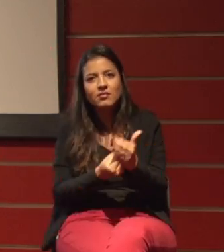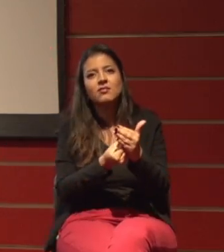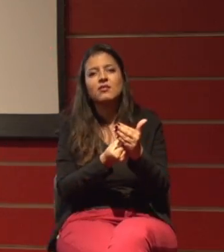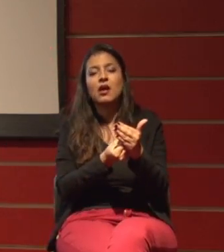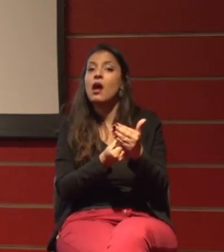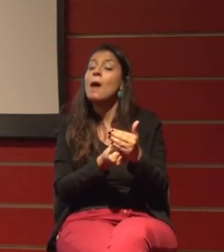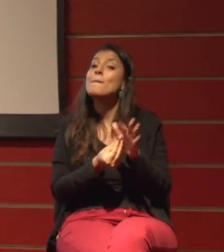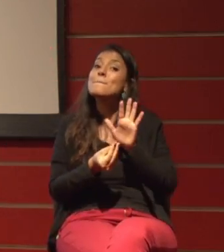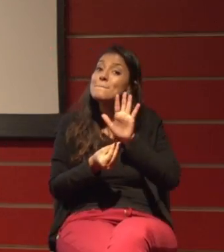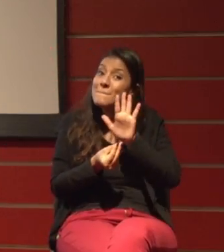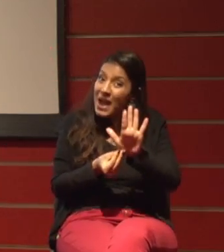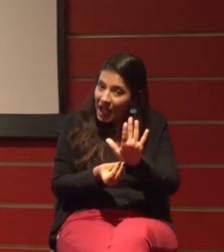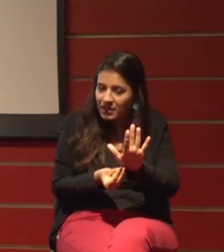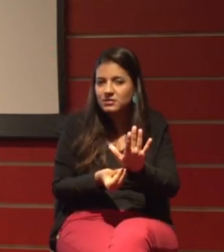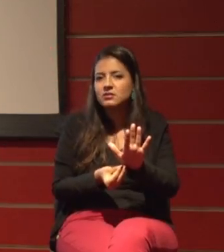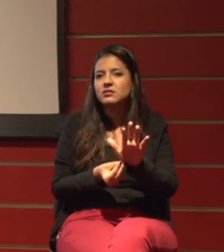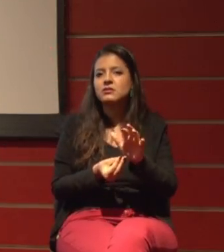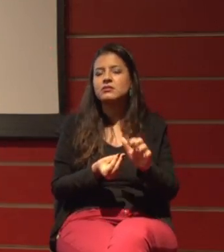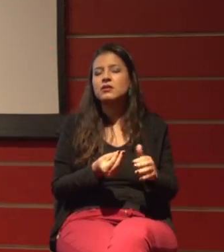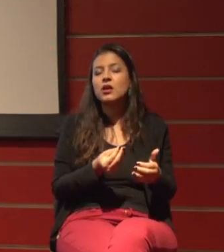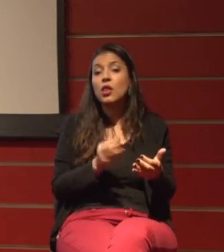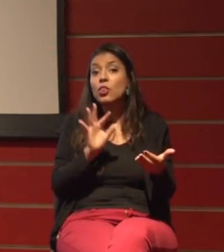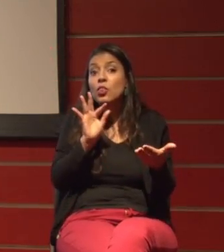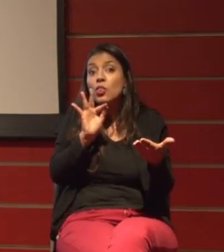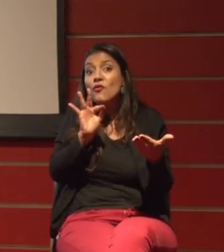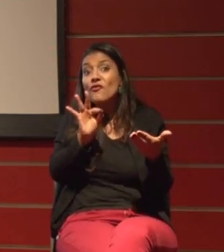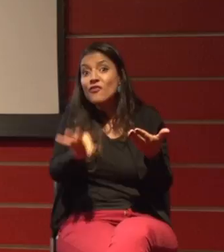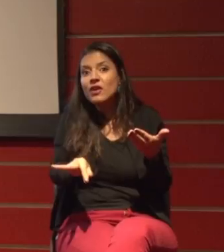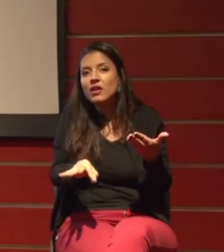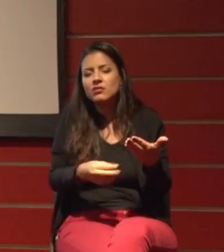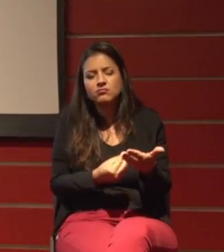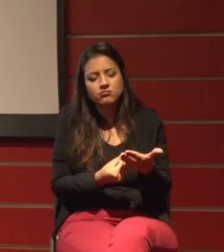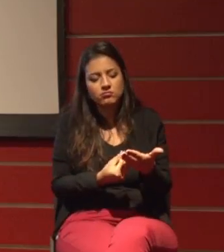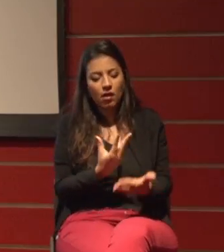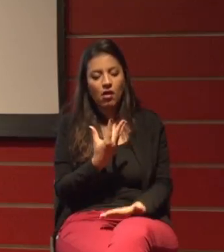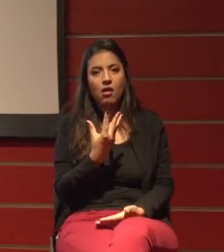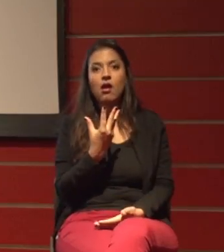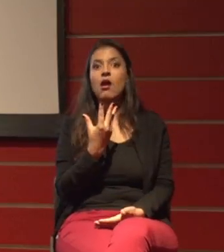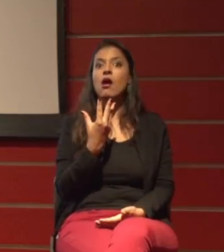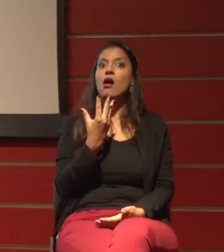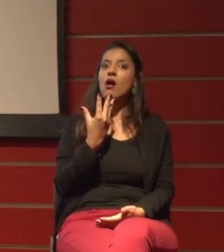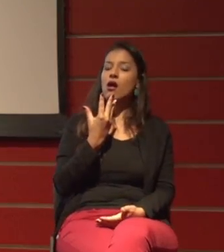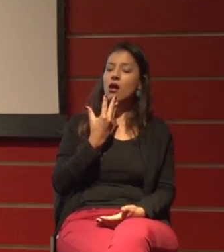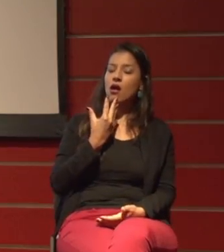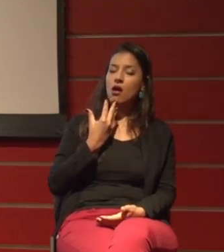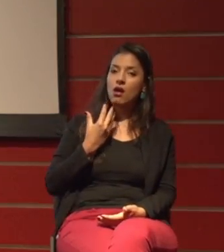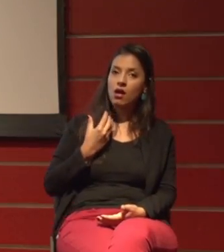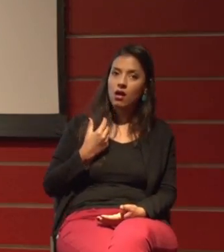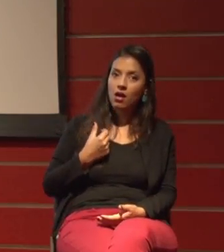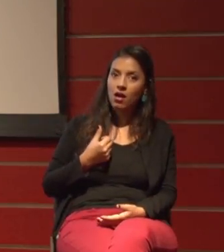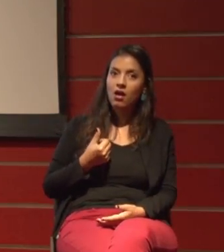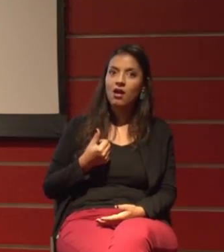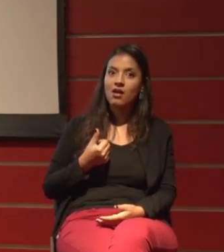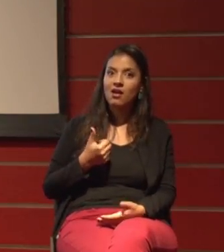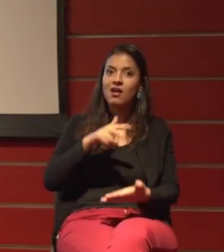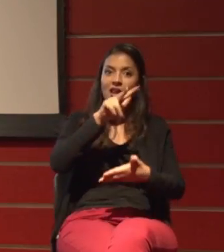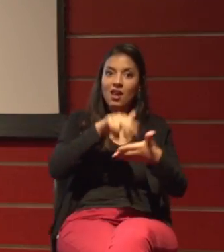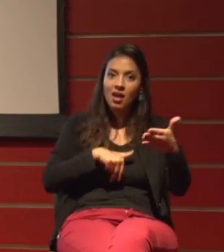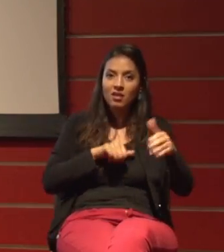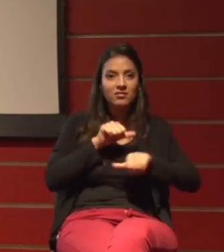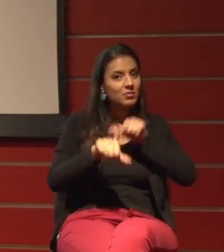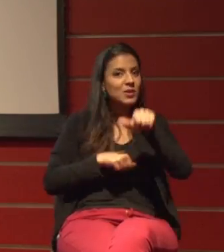vai ressurgir no final e que vai fazer você mudar a tua leitura inteirinha